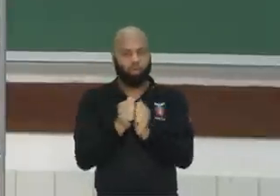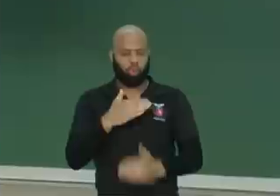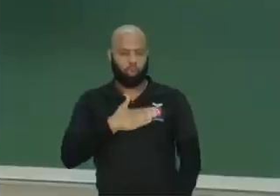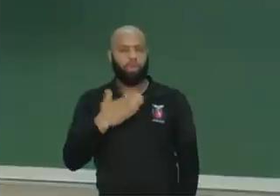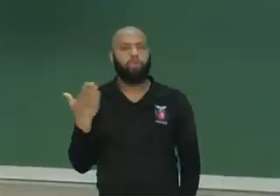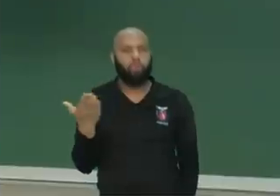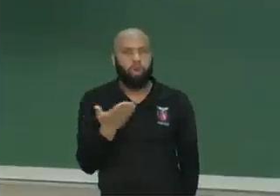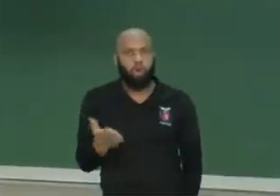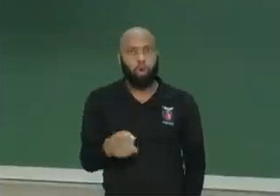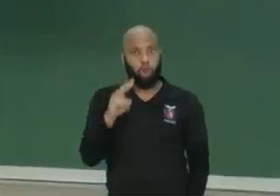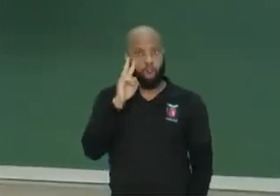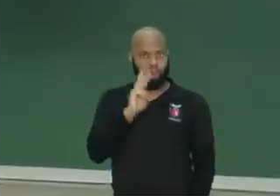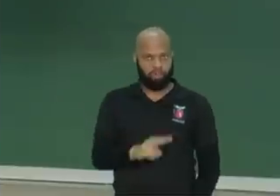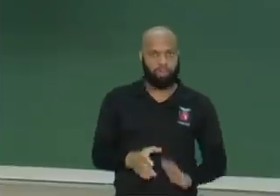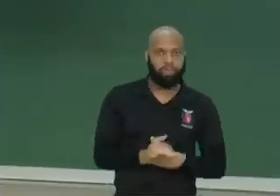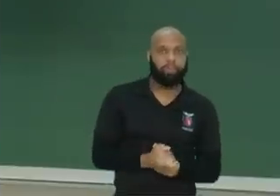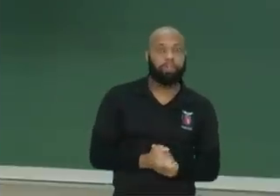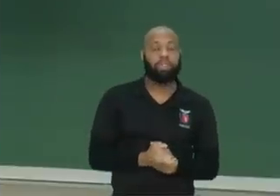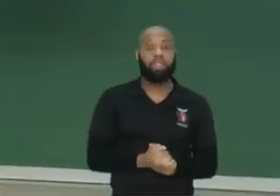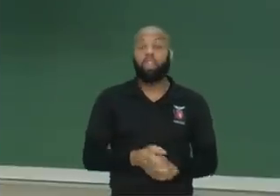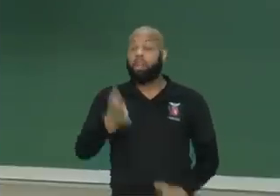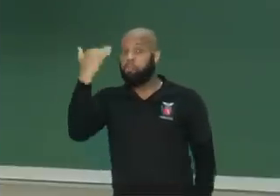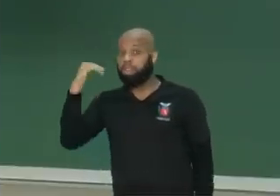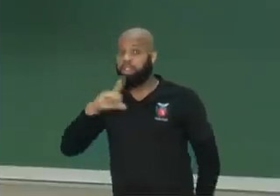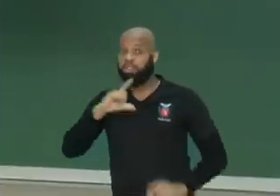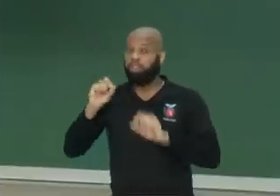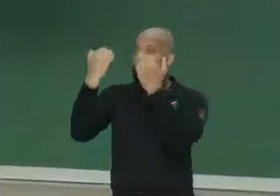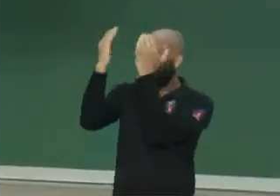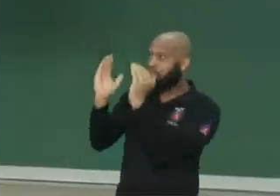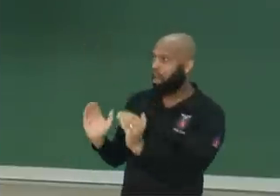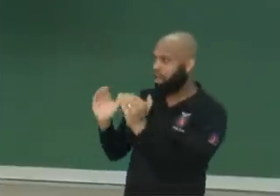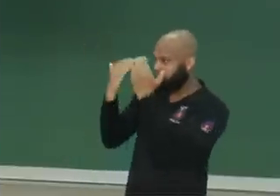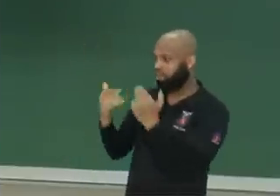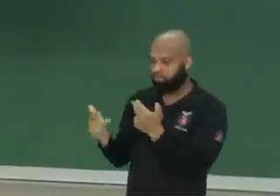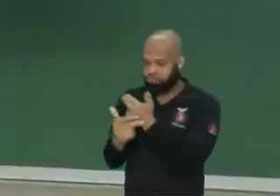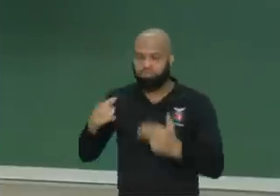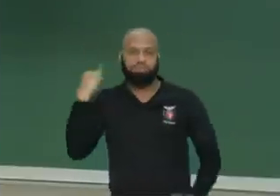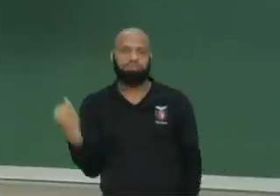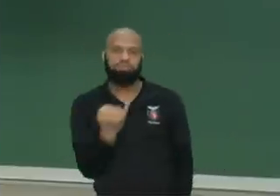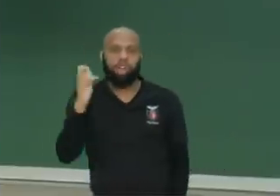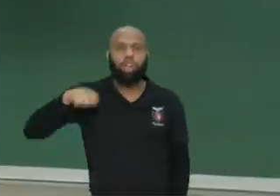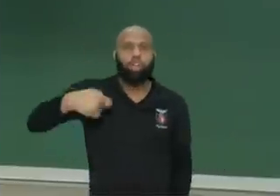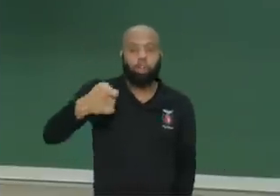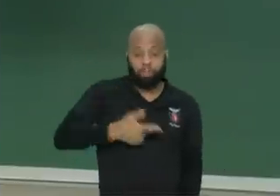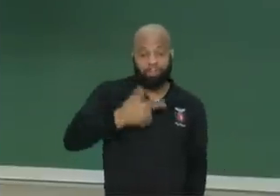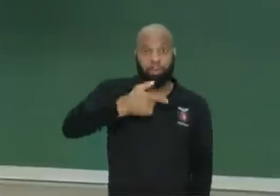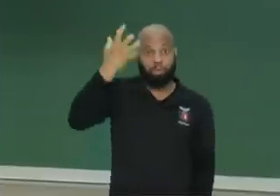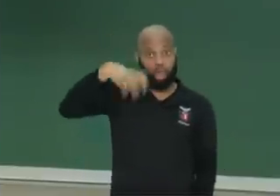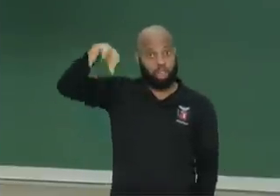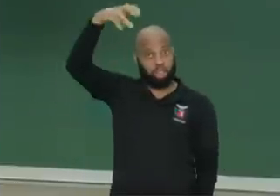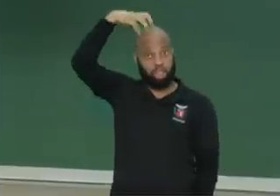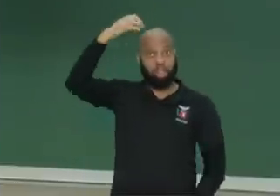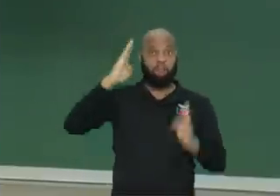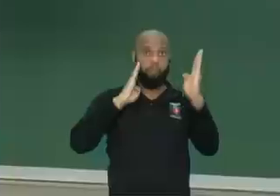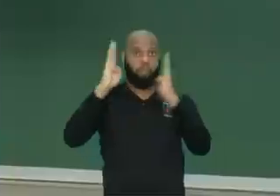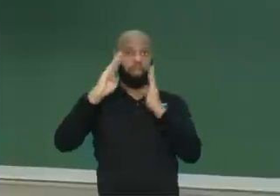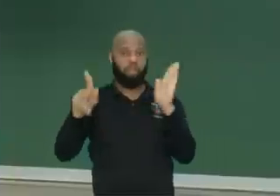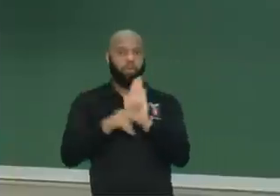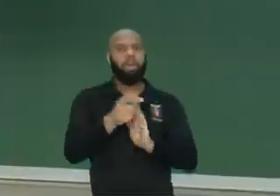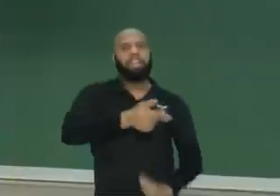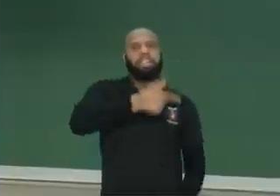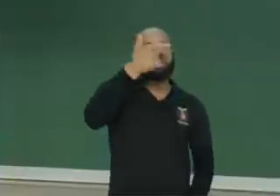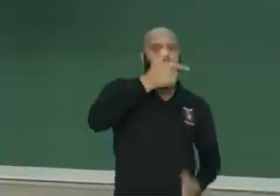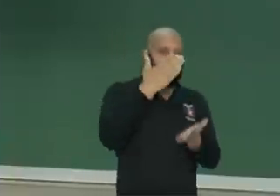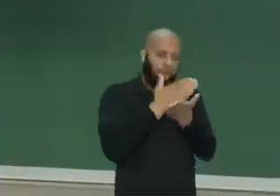só. Nas últimas aulas, nós analisamos questões importantes sobre o Segundo Reinado, esse período aí da segunda metade